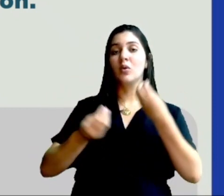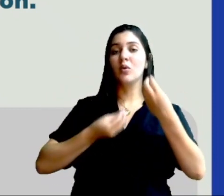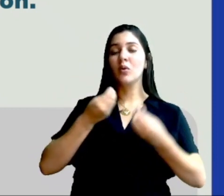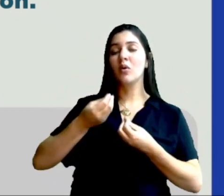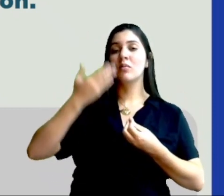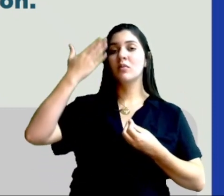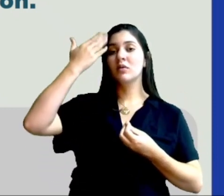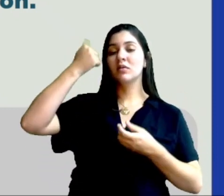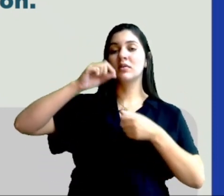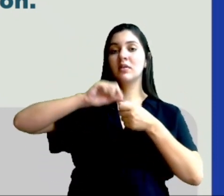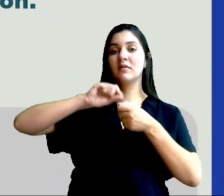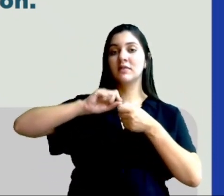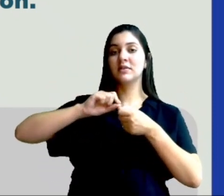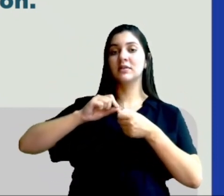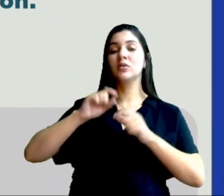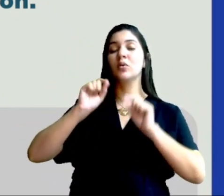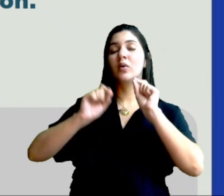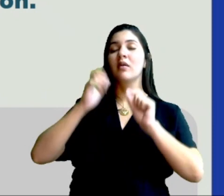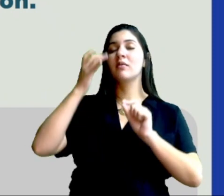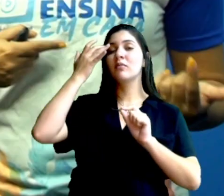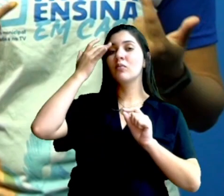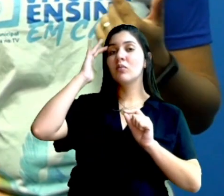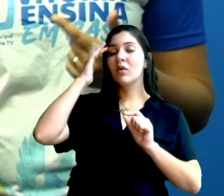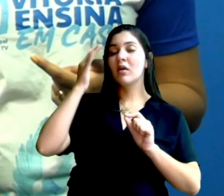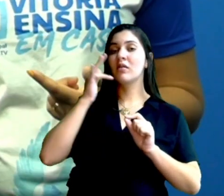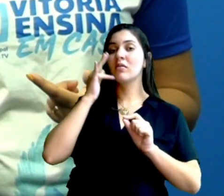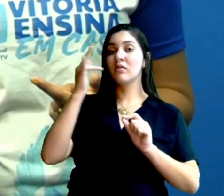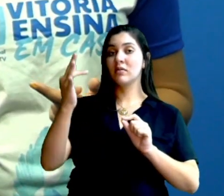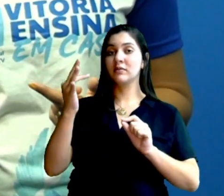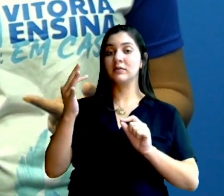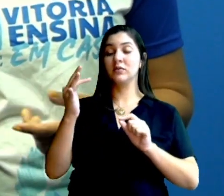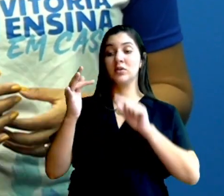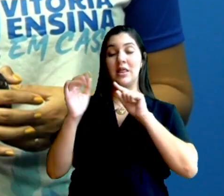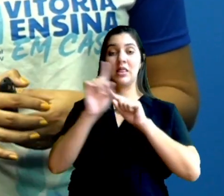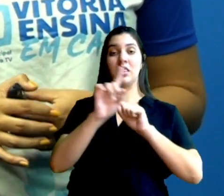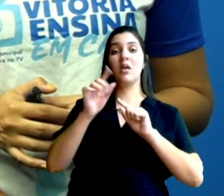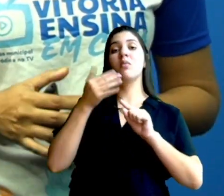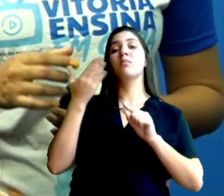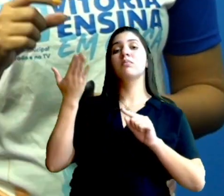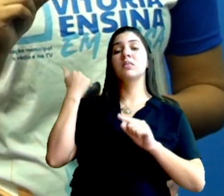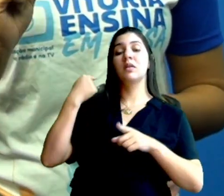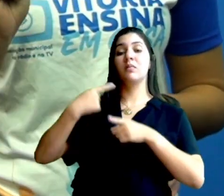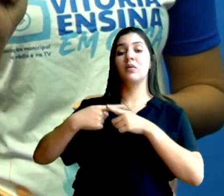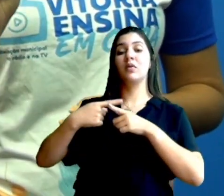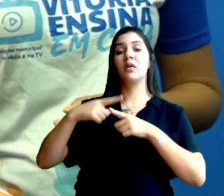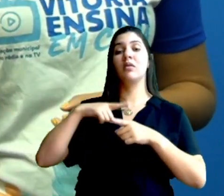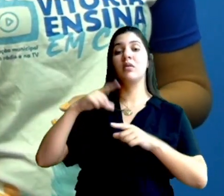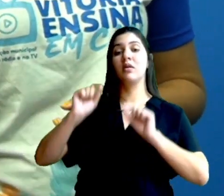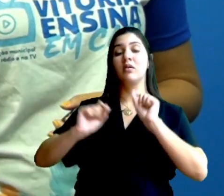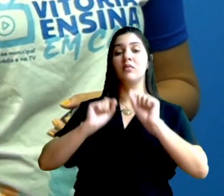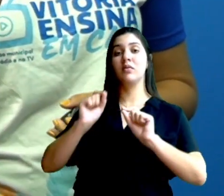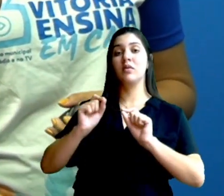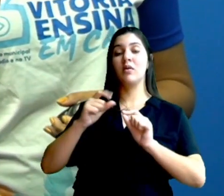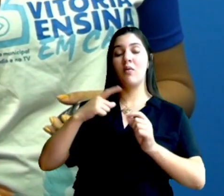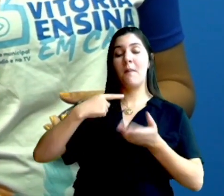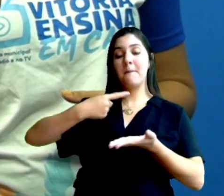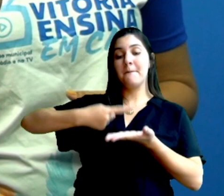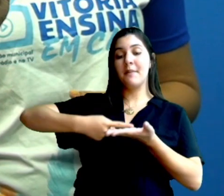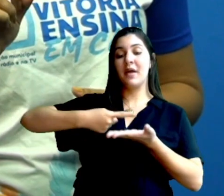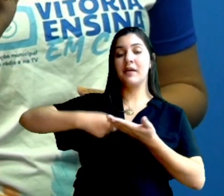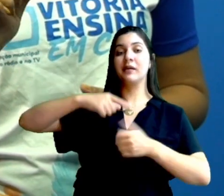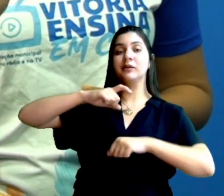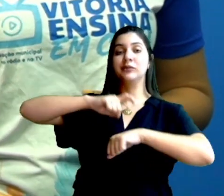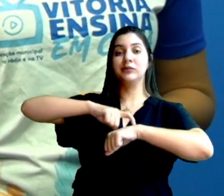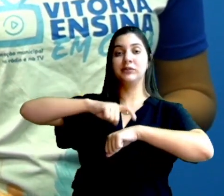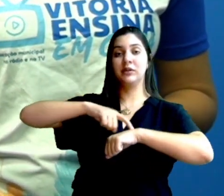sei que ele está fazendo uma suposição sobre futuro e não sobre passado? Porque eu tenho um marcador temporal